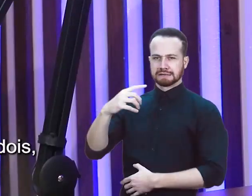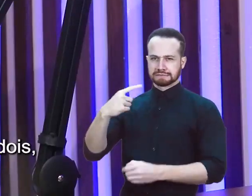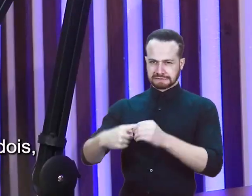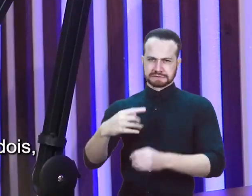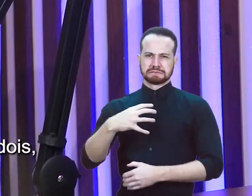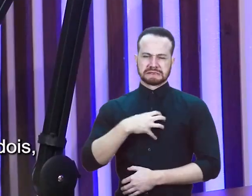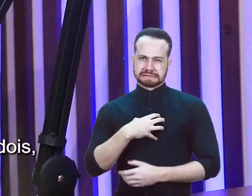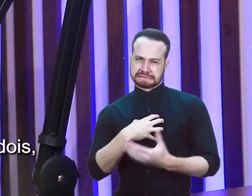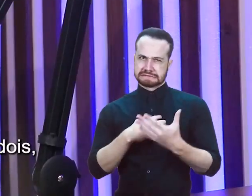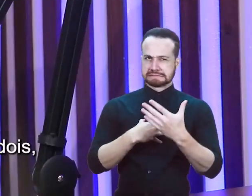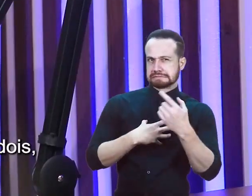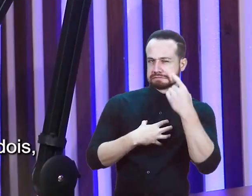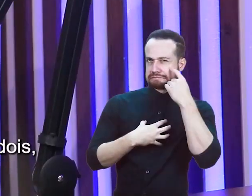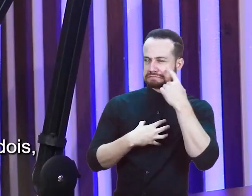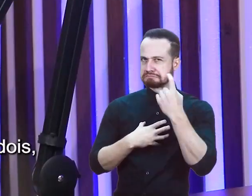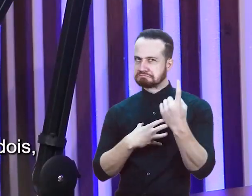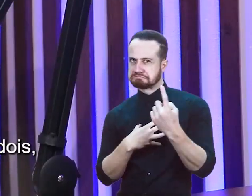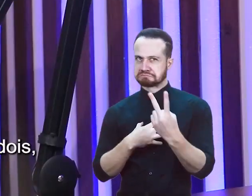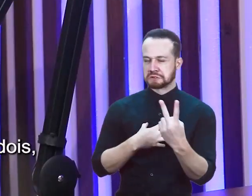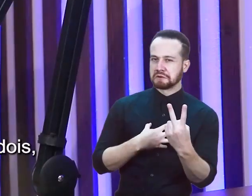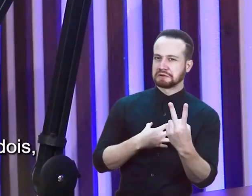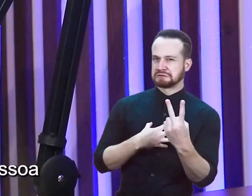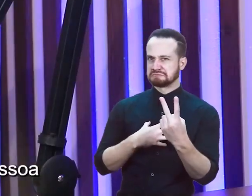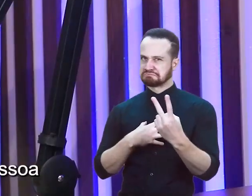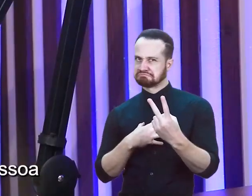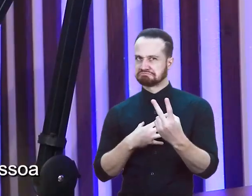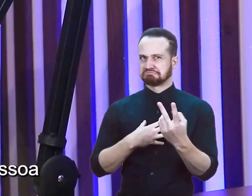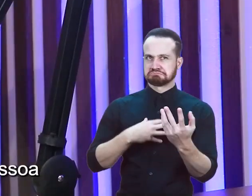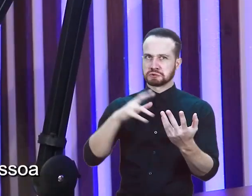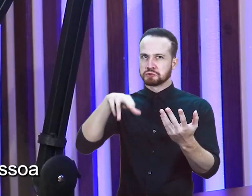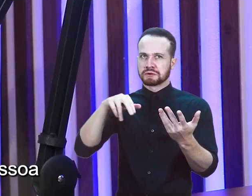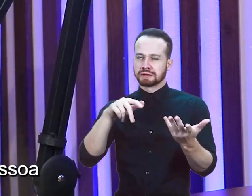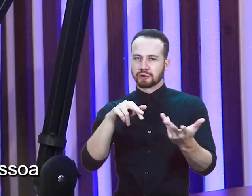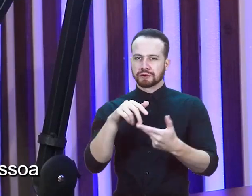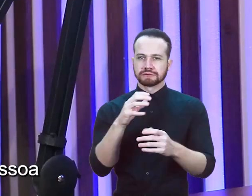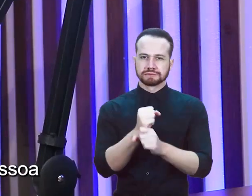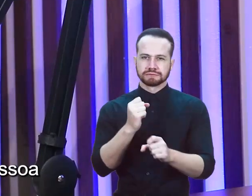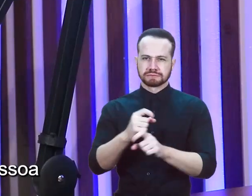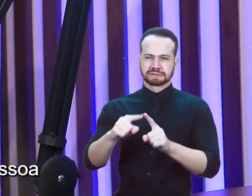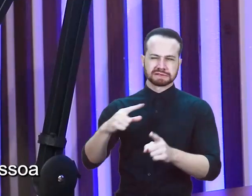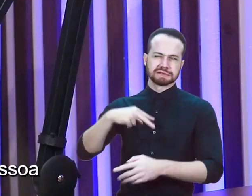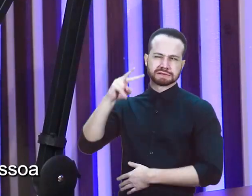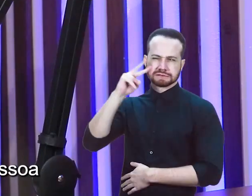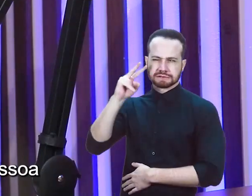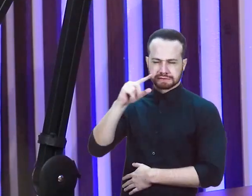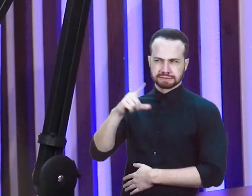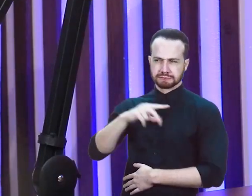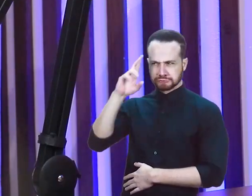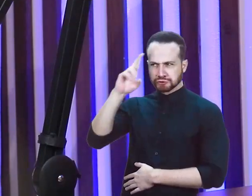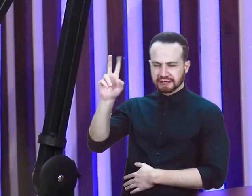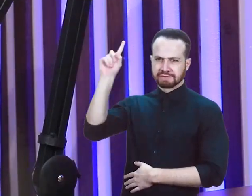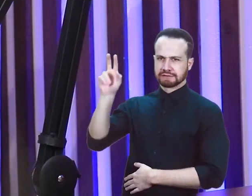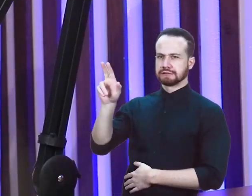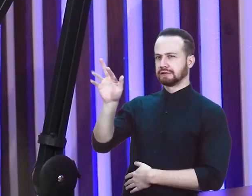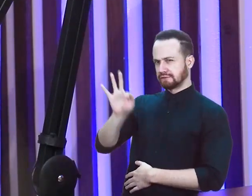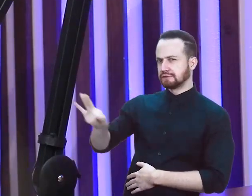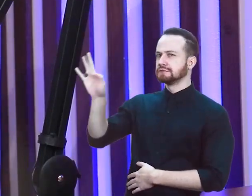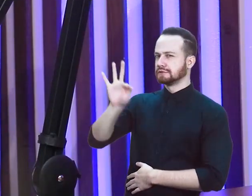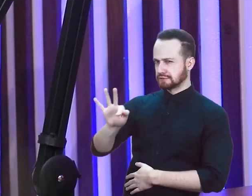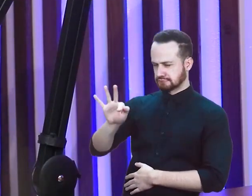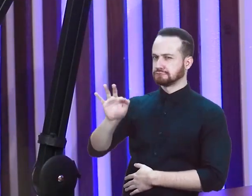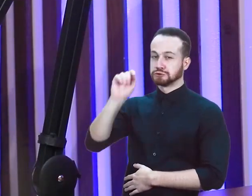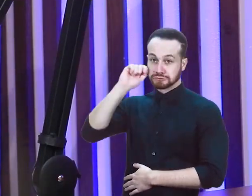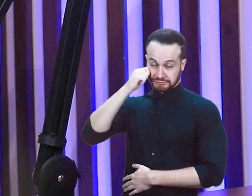ter tido um, me parece, ou dois, talvez até mais, eu nunca contei, mas eu lembro bem de uma pessoa que